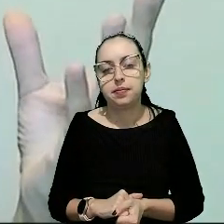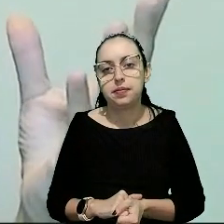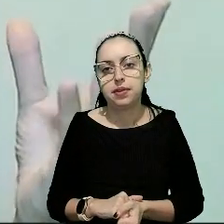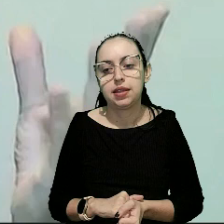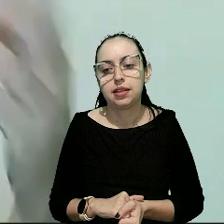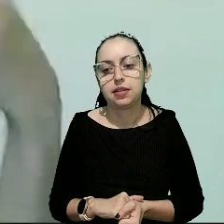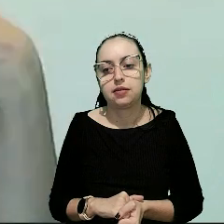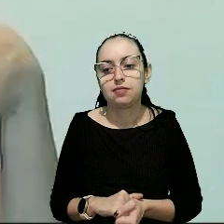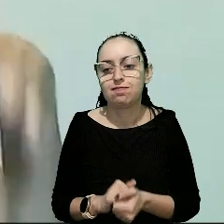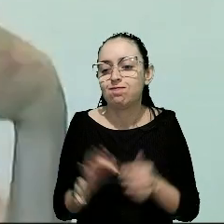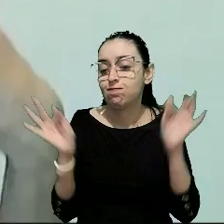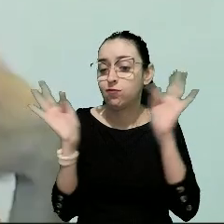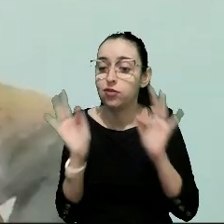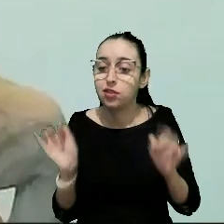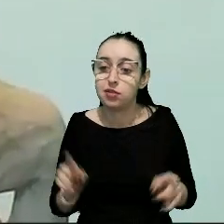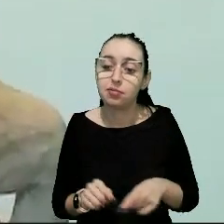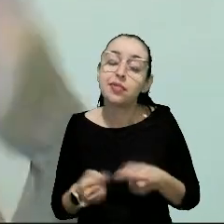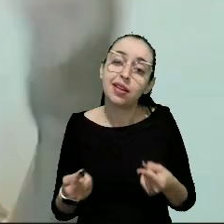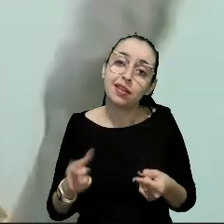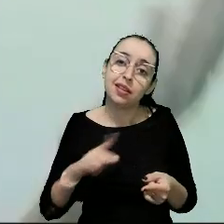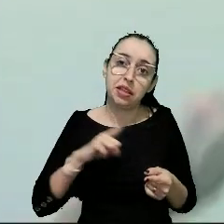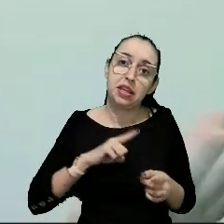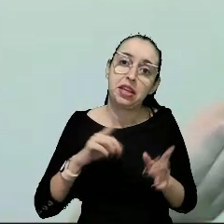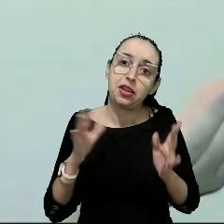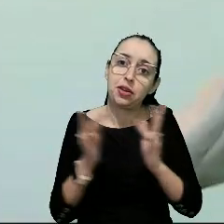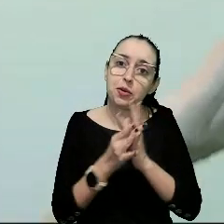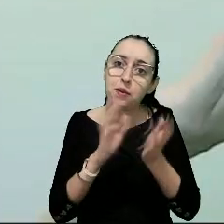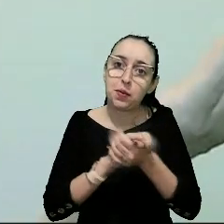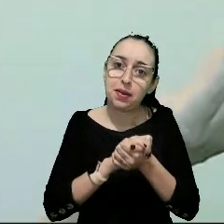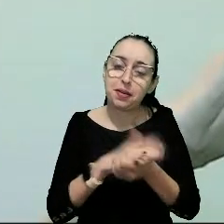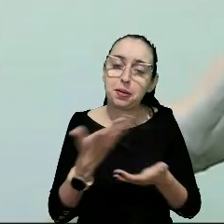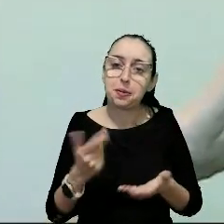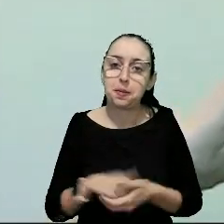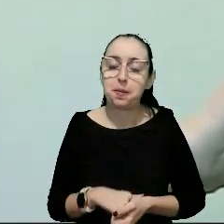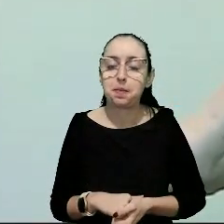de mulheres: não sou feliz, mas tenho marido.